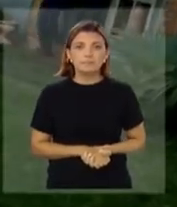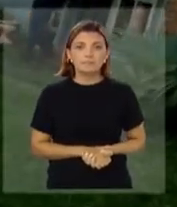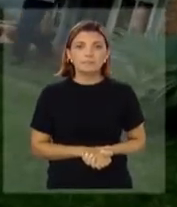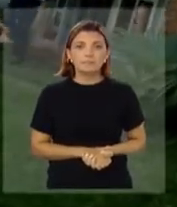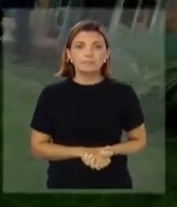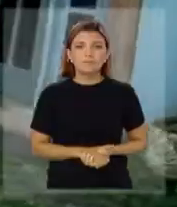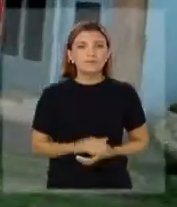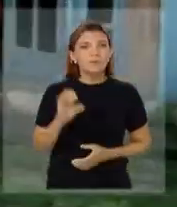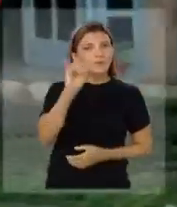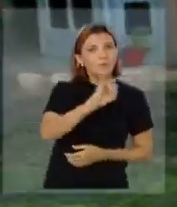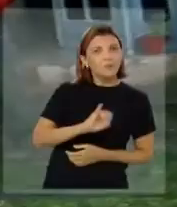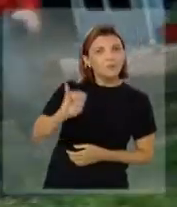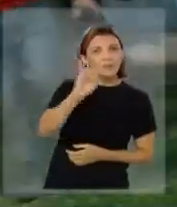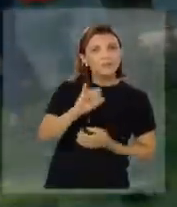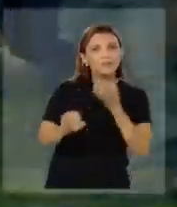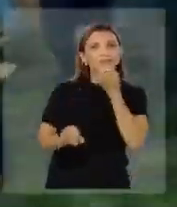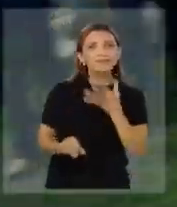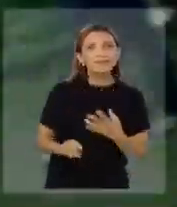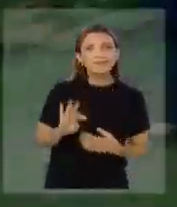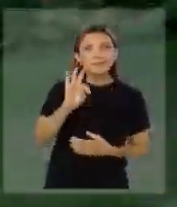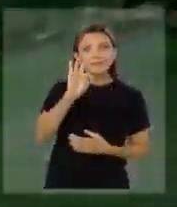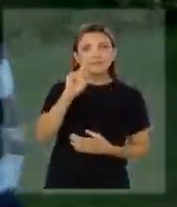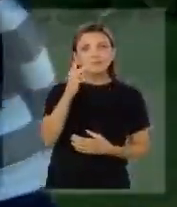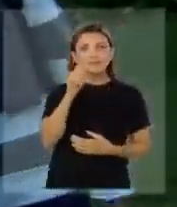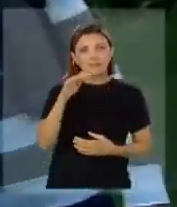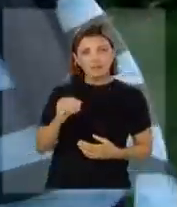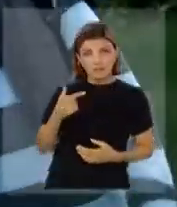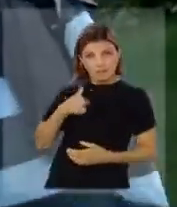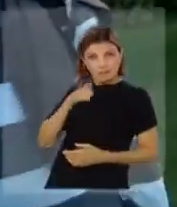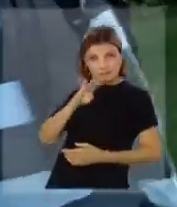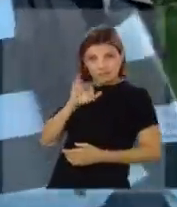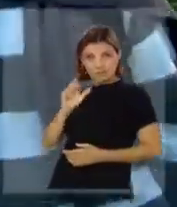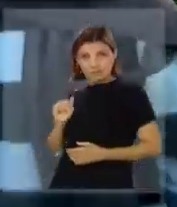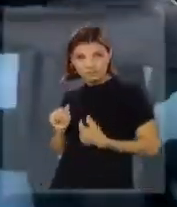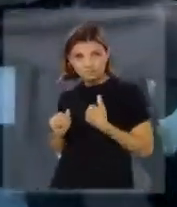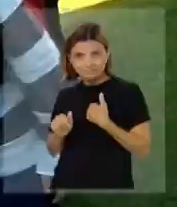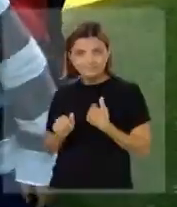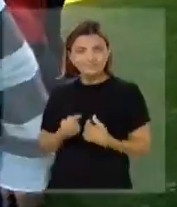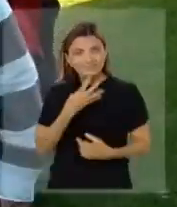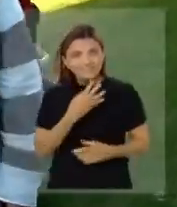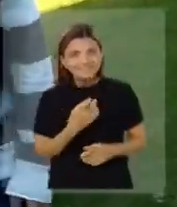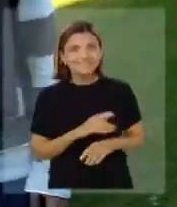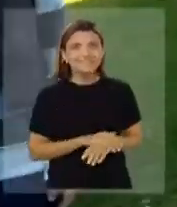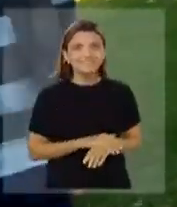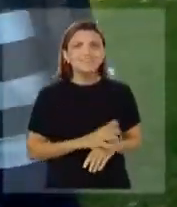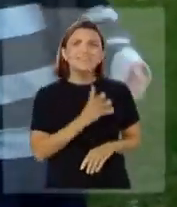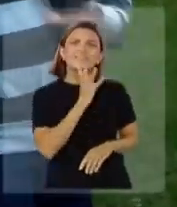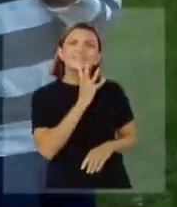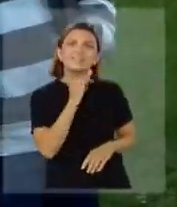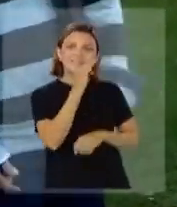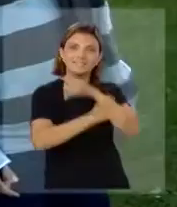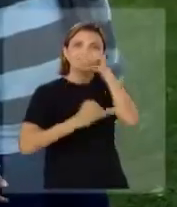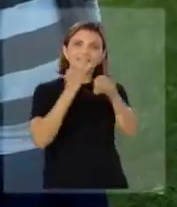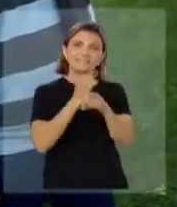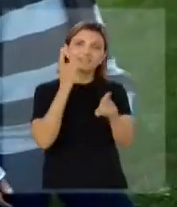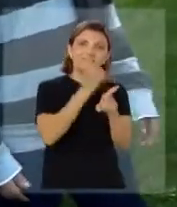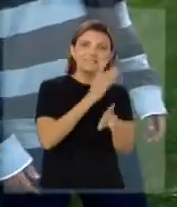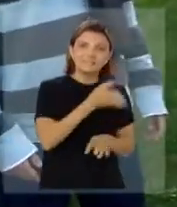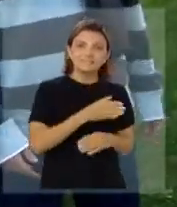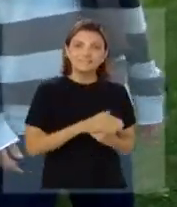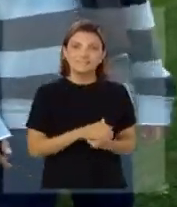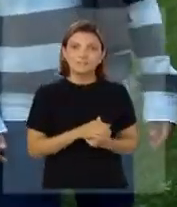Olha o sotê. Olá, pessoal. Oi, Thiago. Tudo bom? Eu sou a Beatriz. E aí, beleza? A gente se conhece da